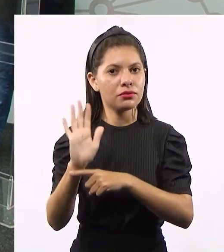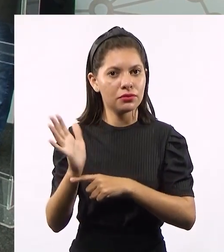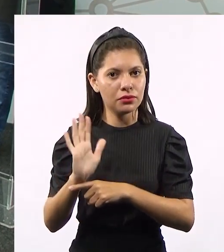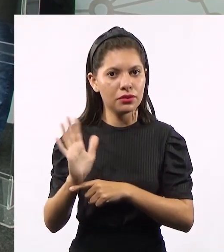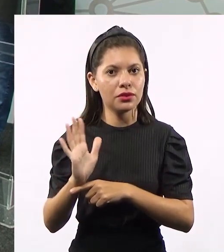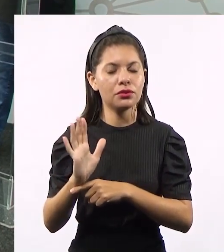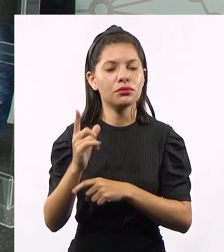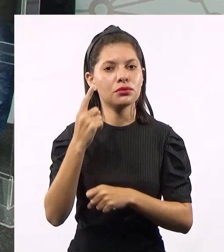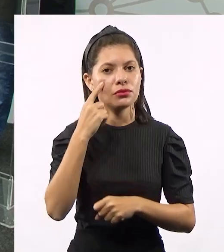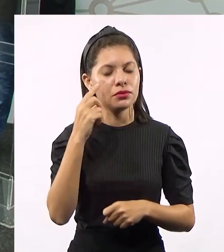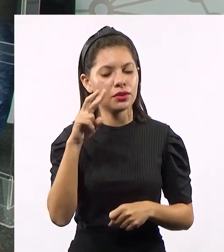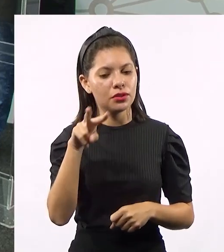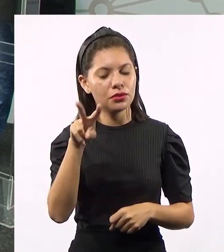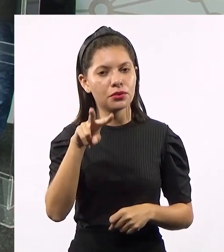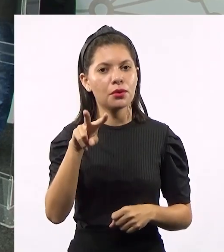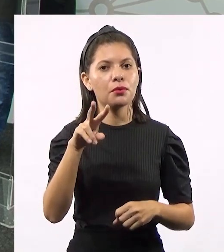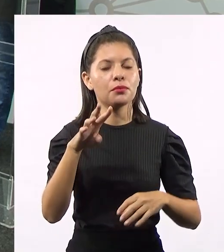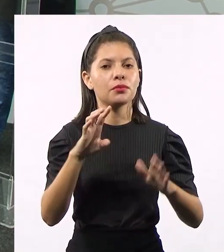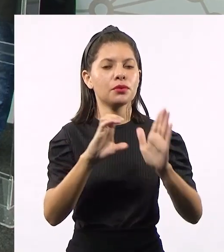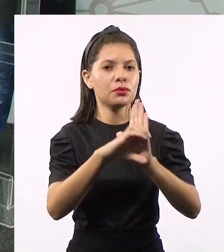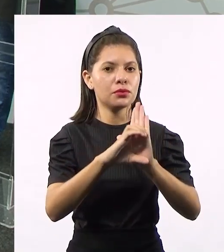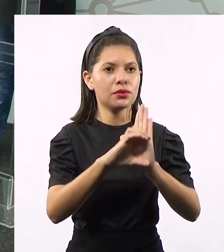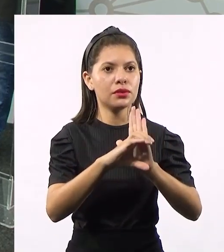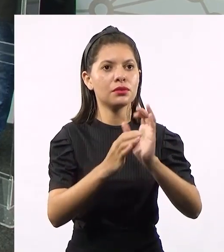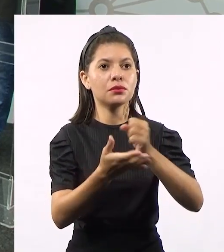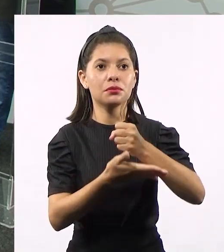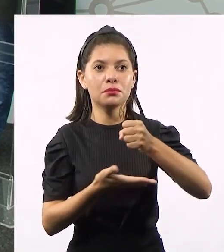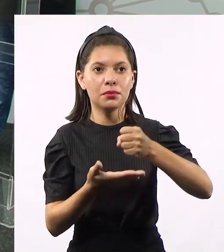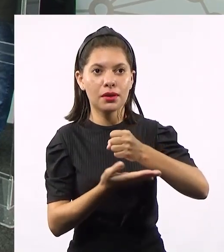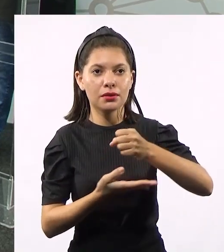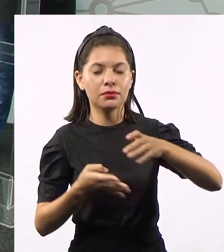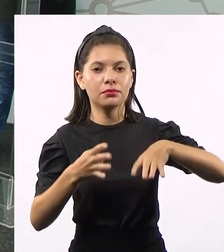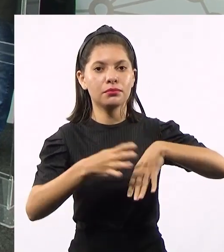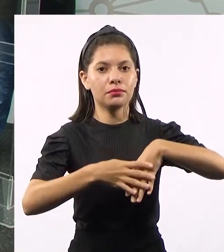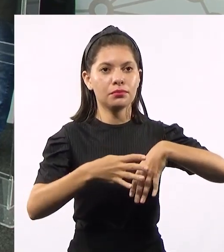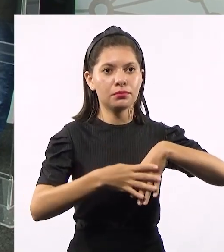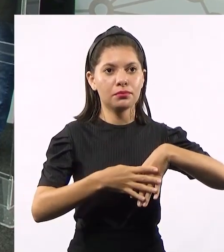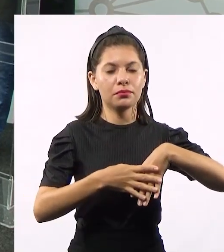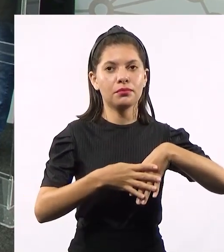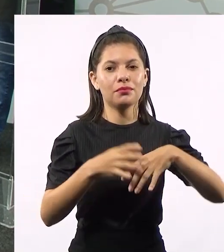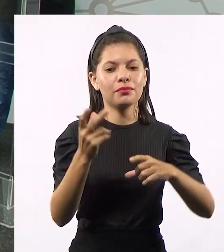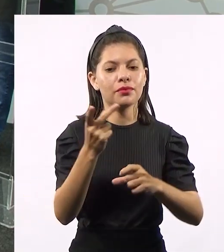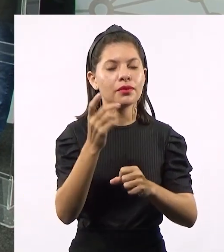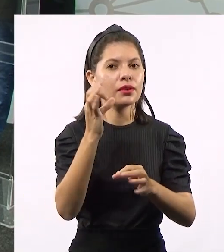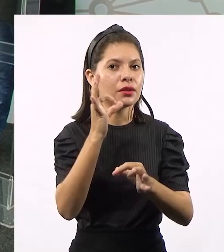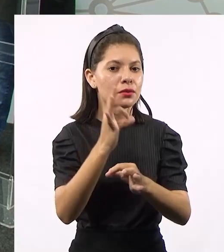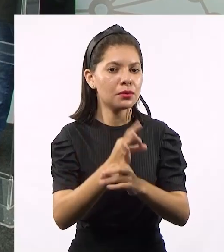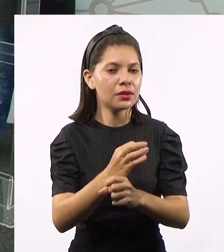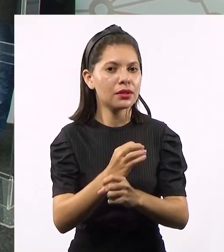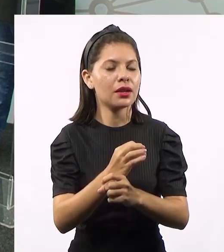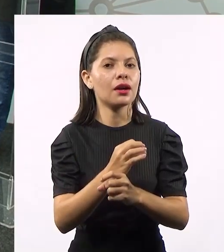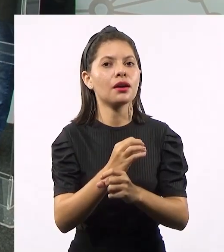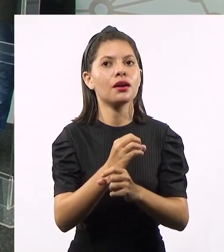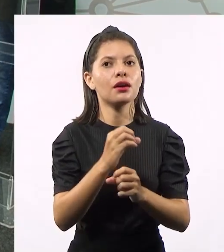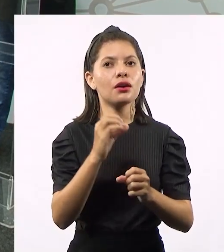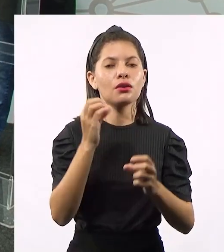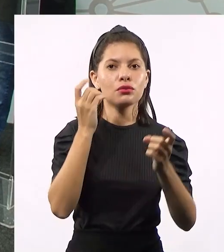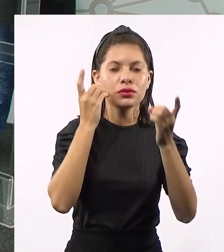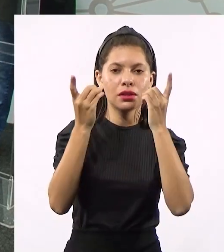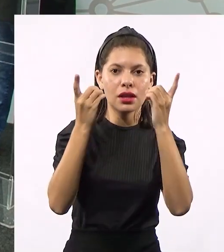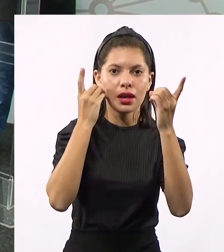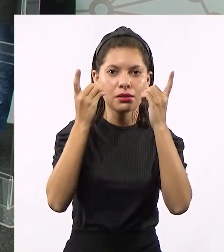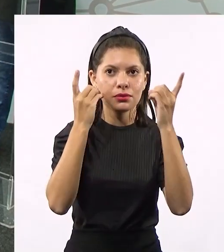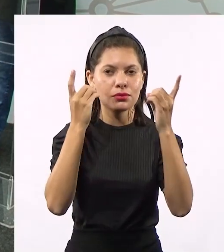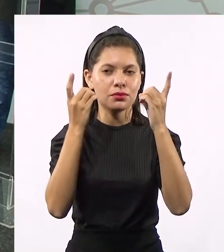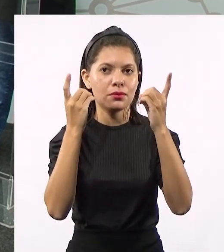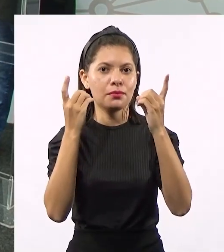os vídeos lá da disciplina de conceitos básicos de matemática e estatística para a gente poder explorar e saber como a gente pode explorar esses dados. Então,